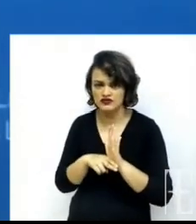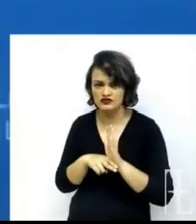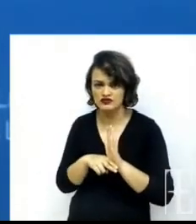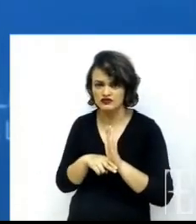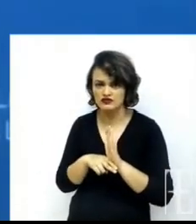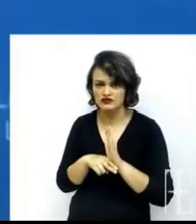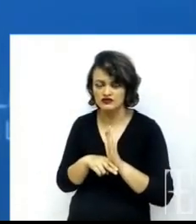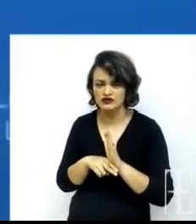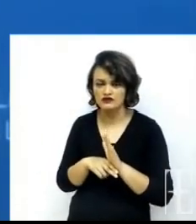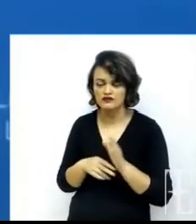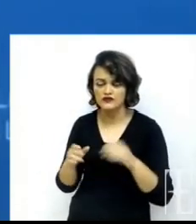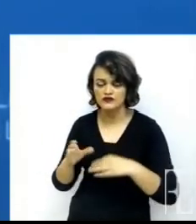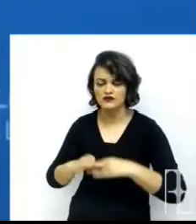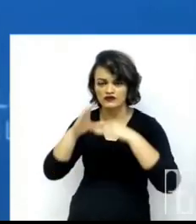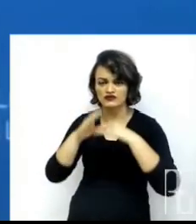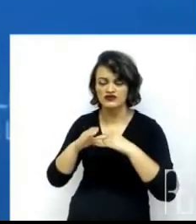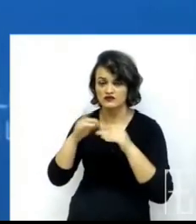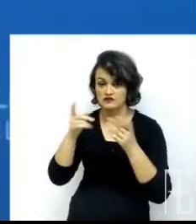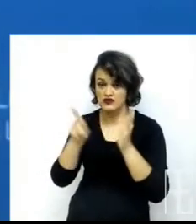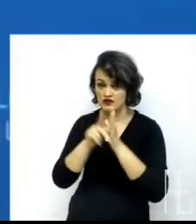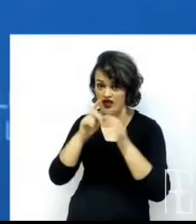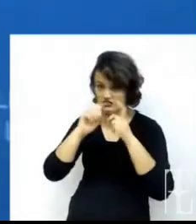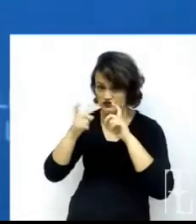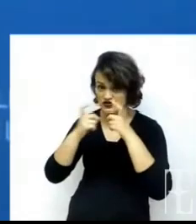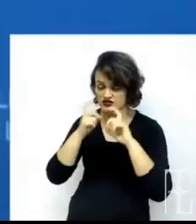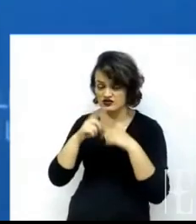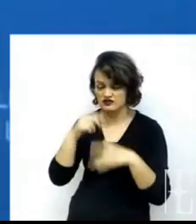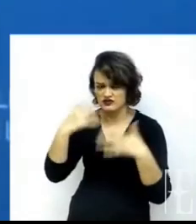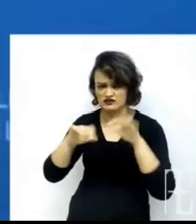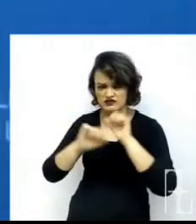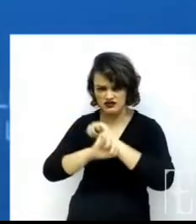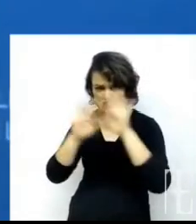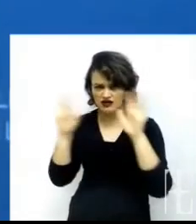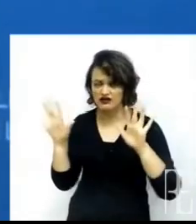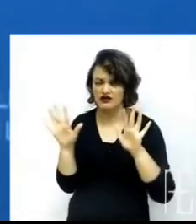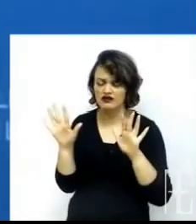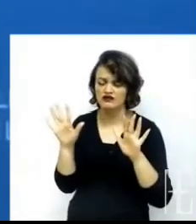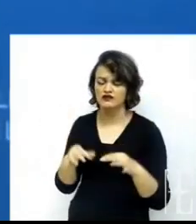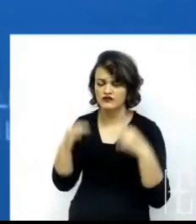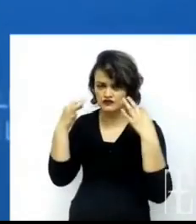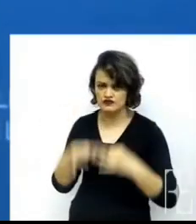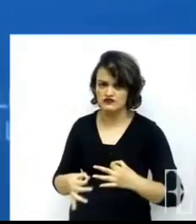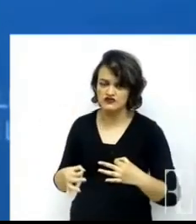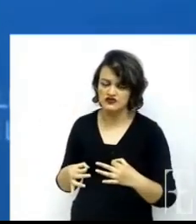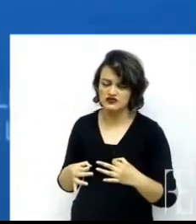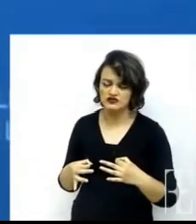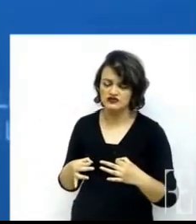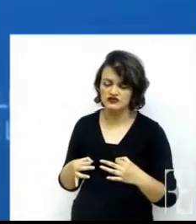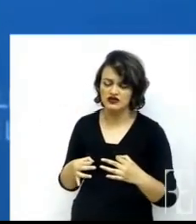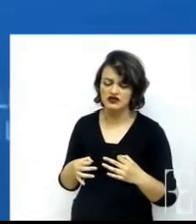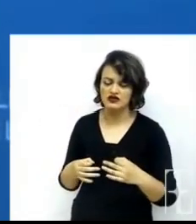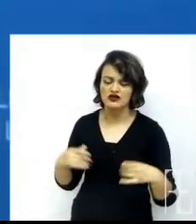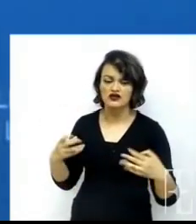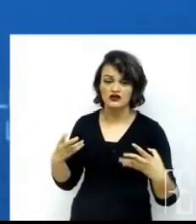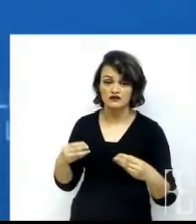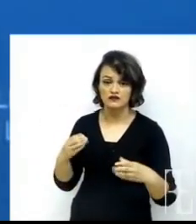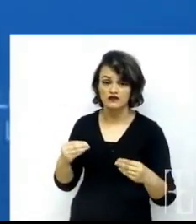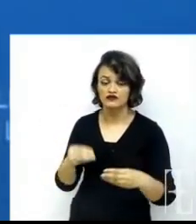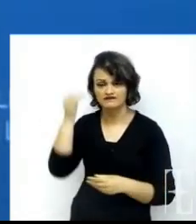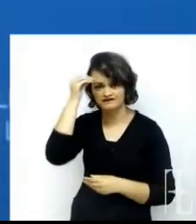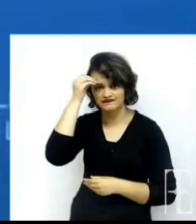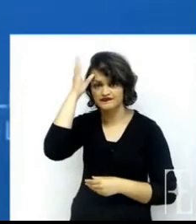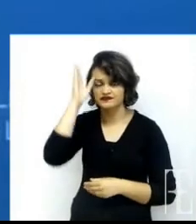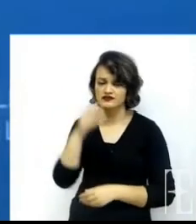para o Conselho de Administração sejam transparentes, justas e baseadas em